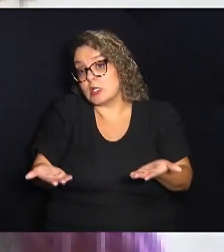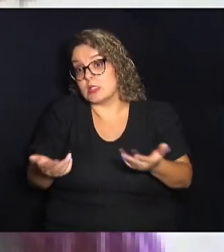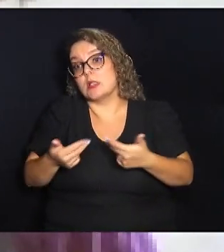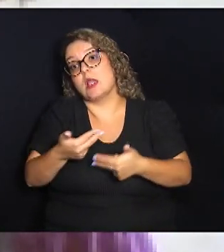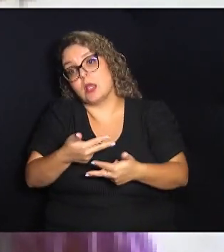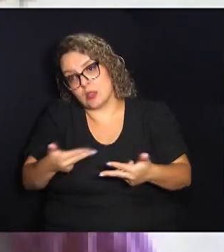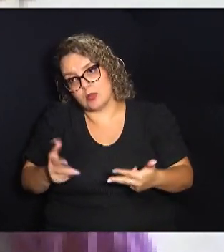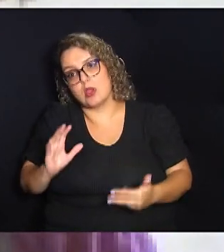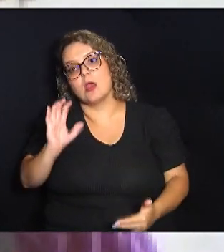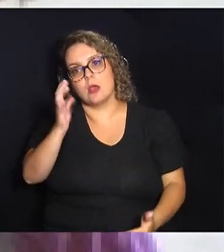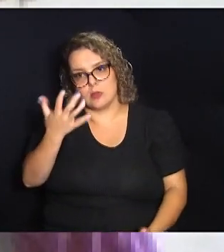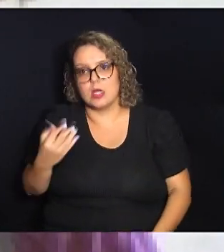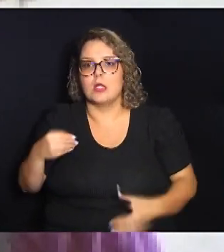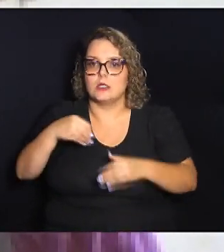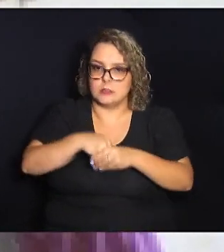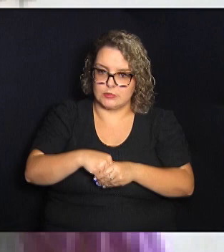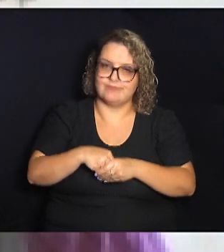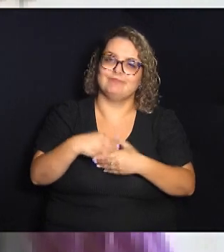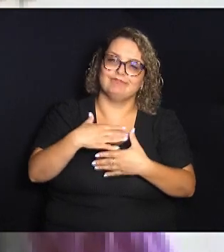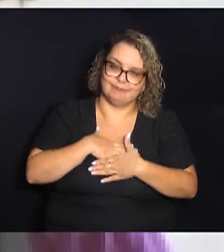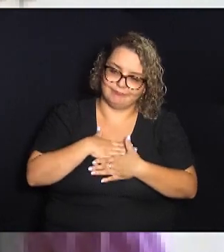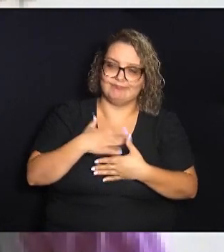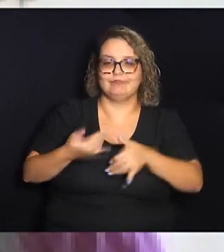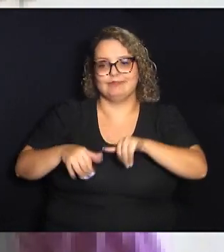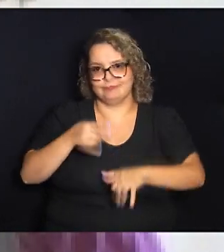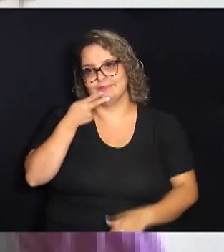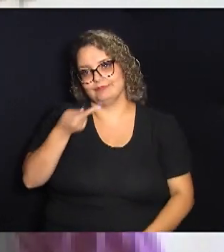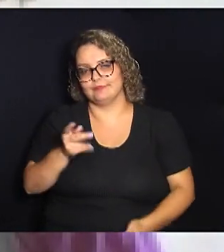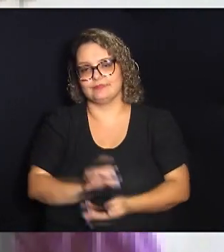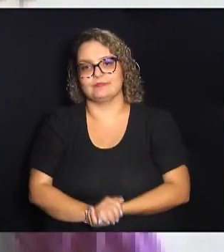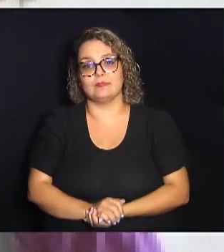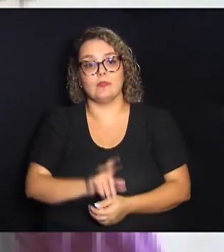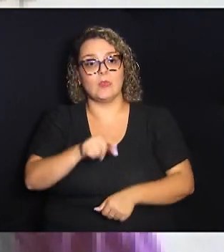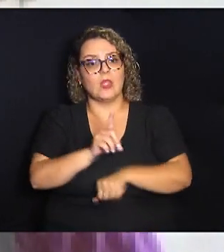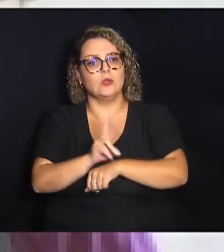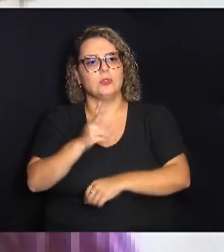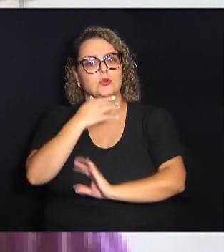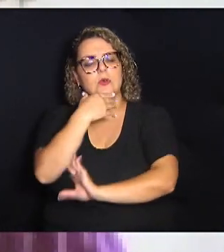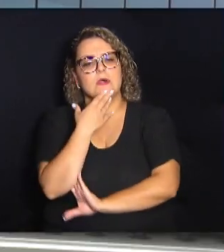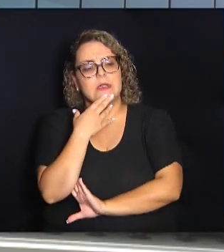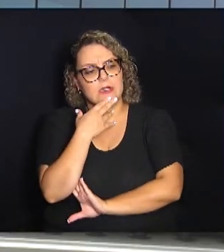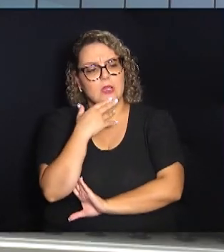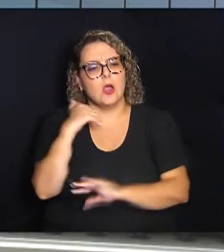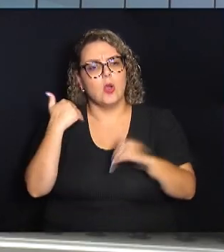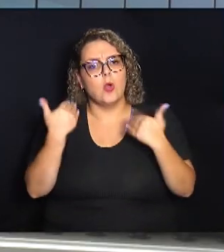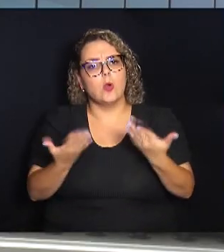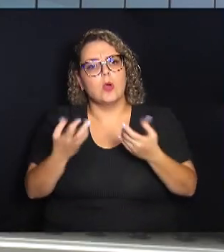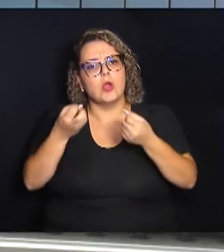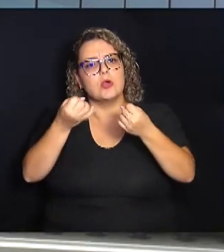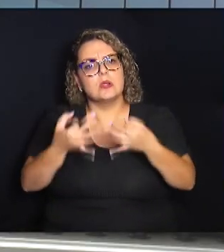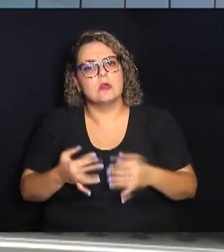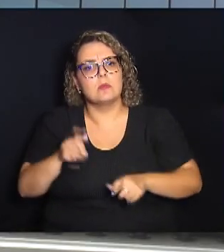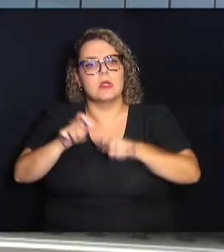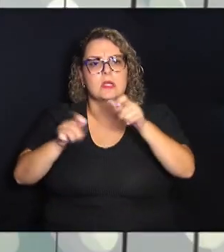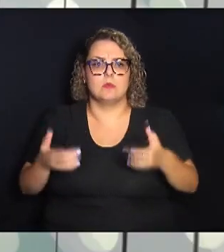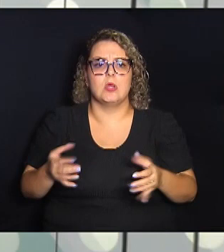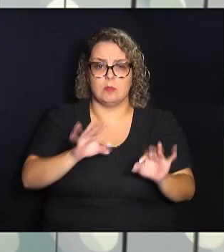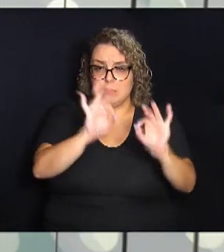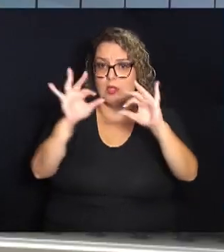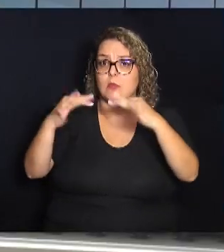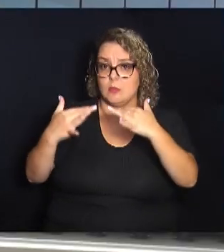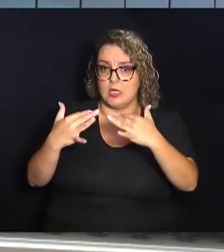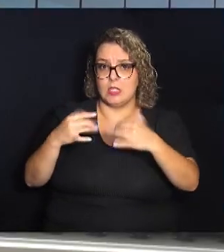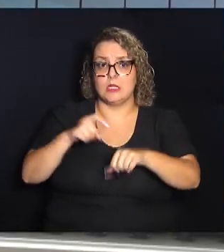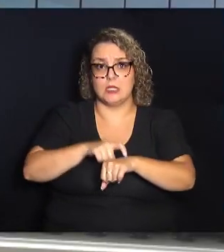estão acontecendo dentro dela, quimicamente falando. Doutora, quais são as orientações que você daria, né, para quem está nos assistindo